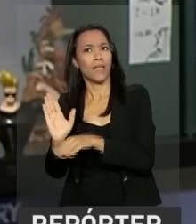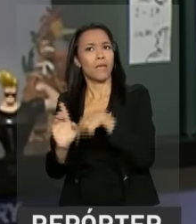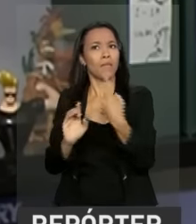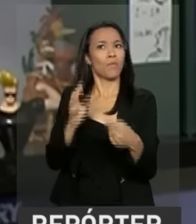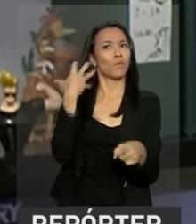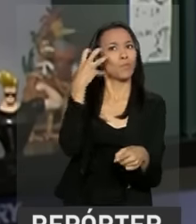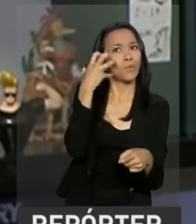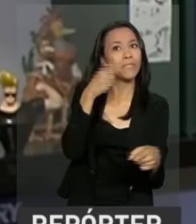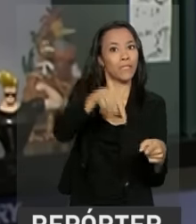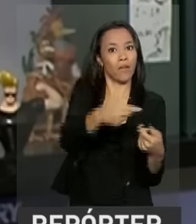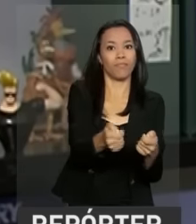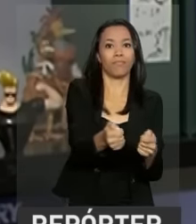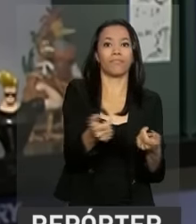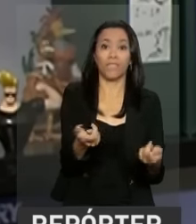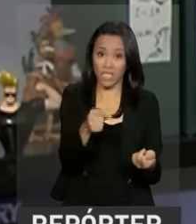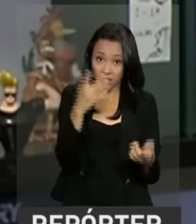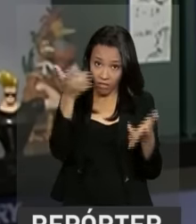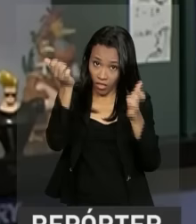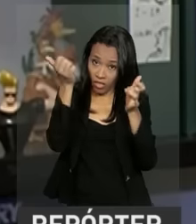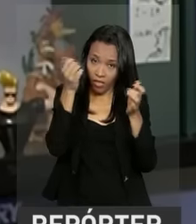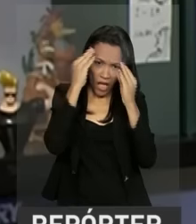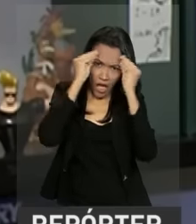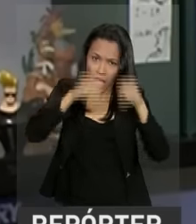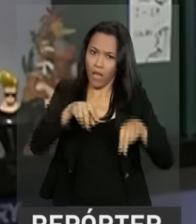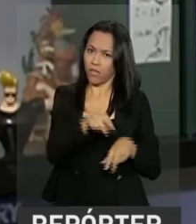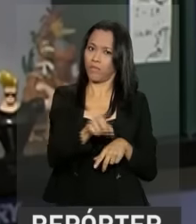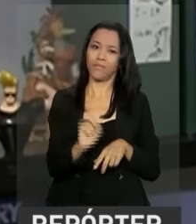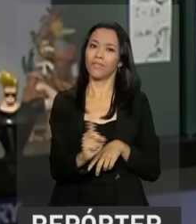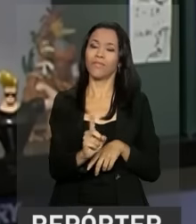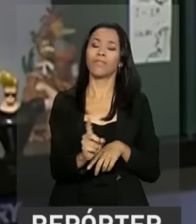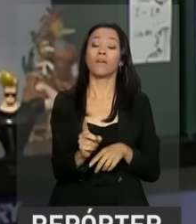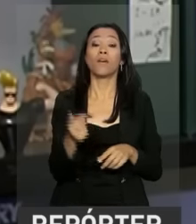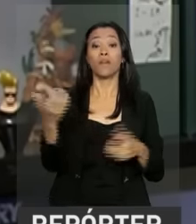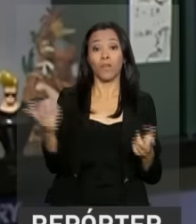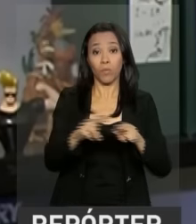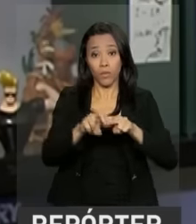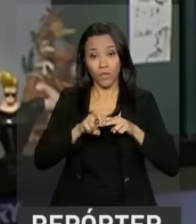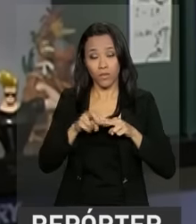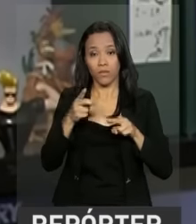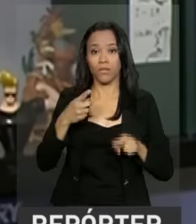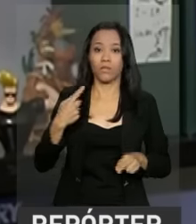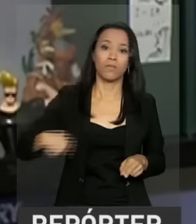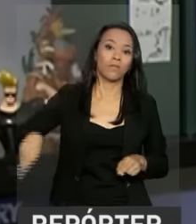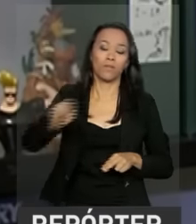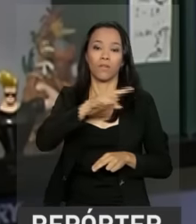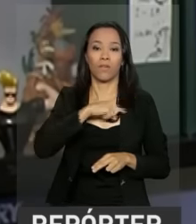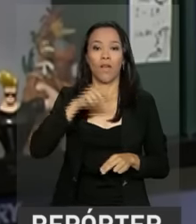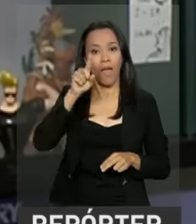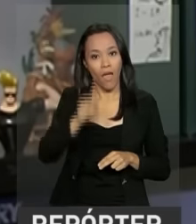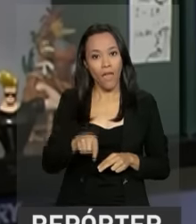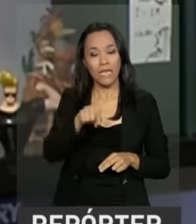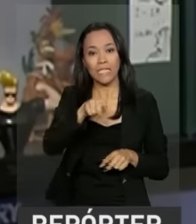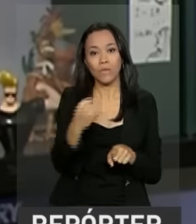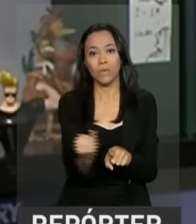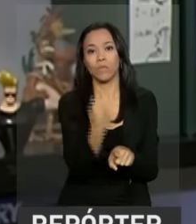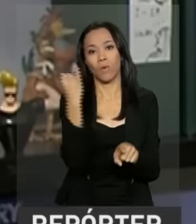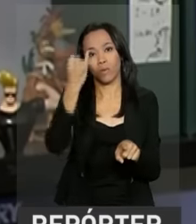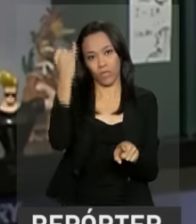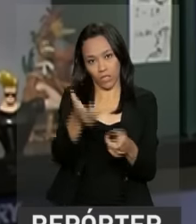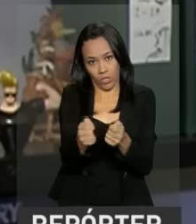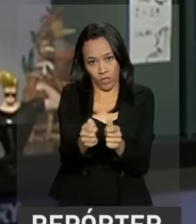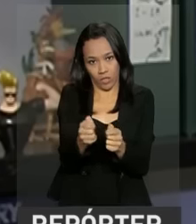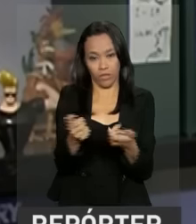então isso a gente não pode ignorar Então por esse viés ele é o um dos mais importantes